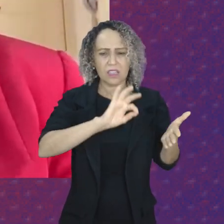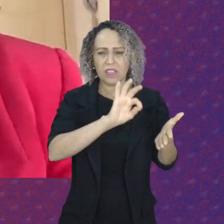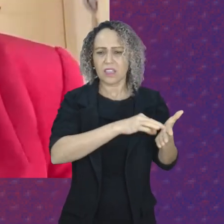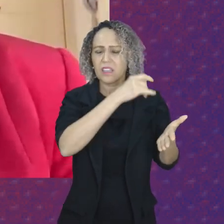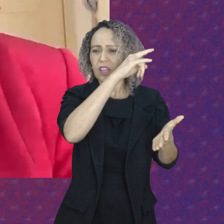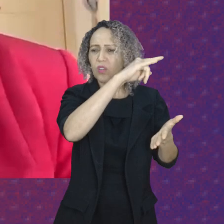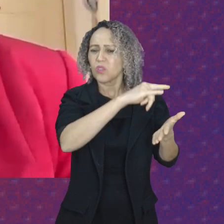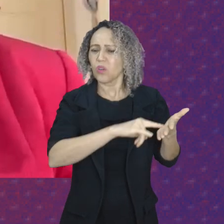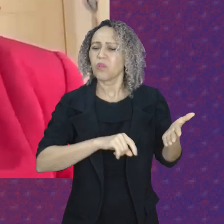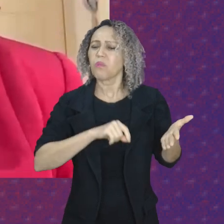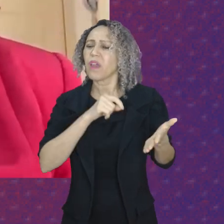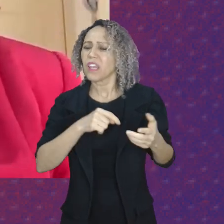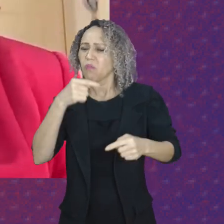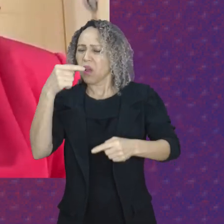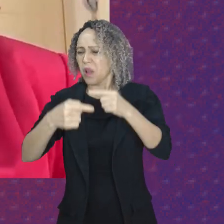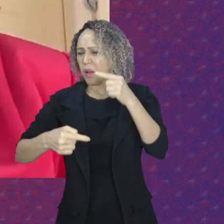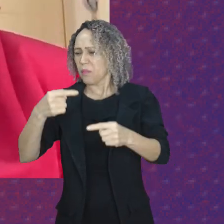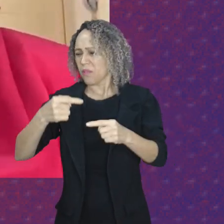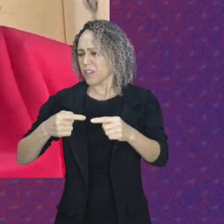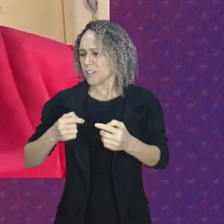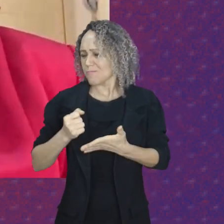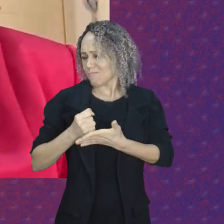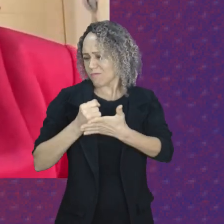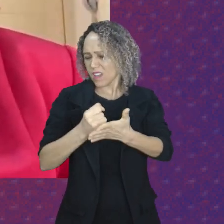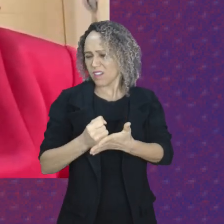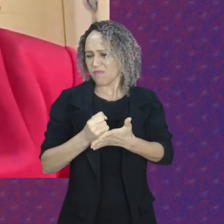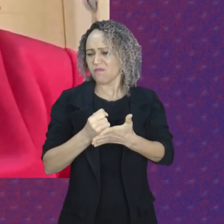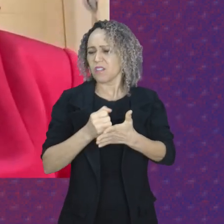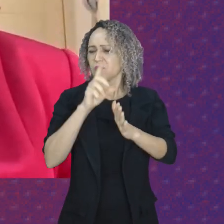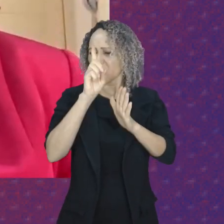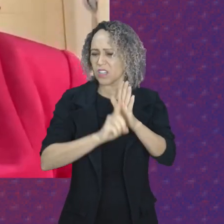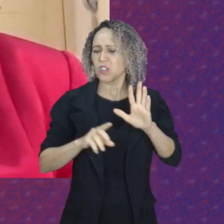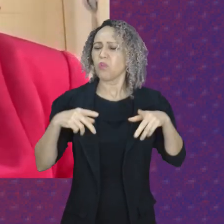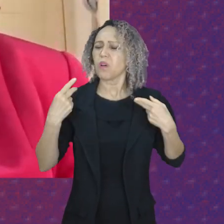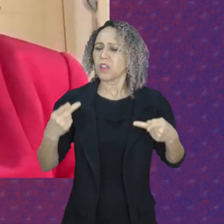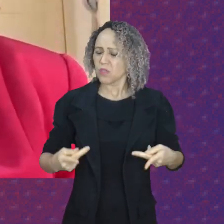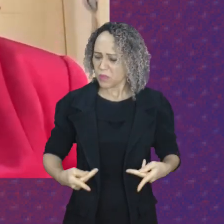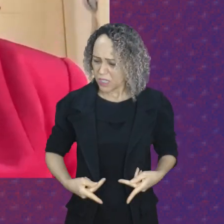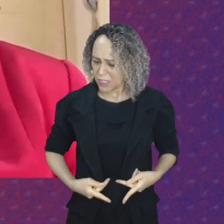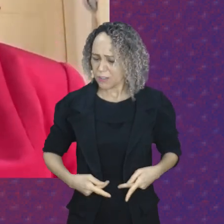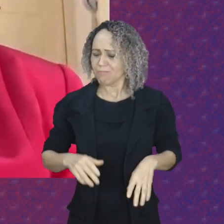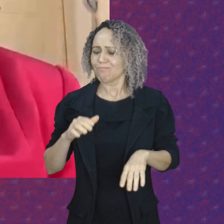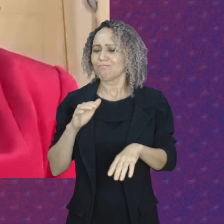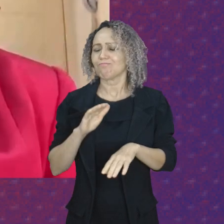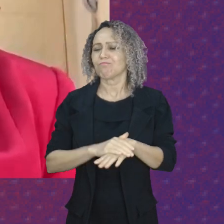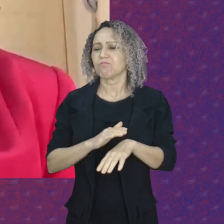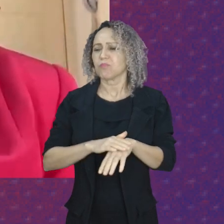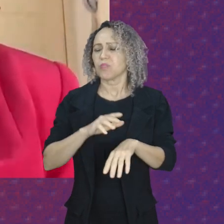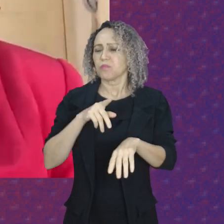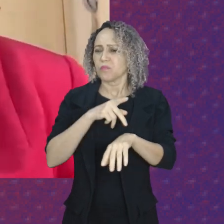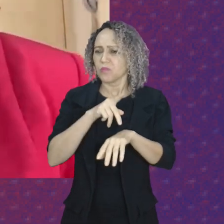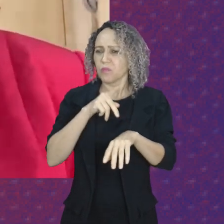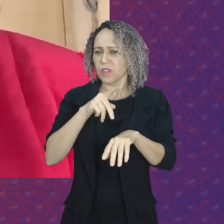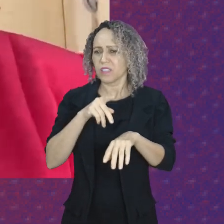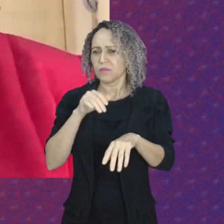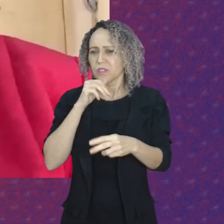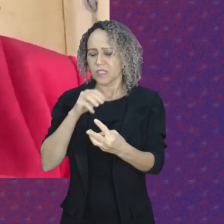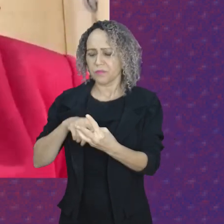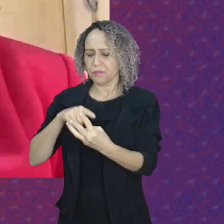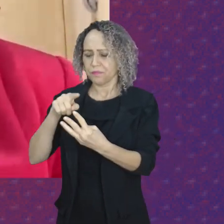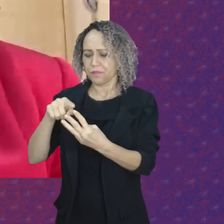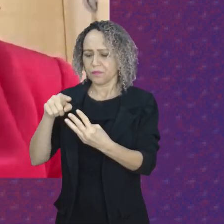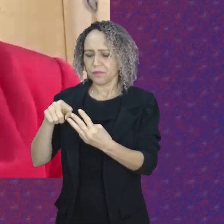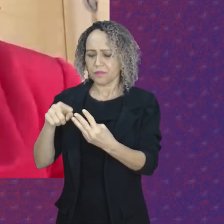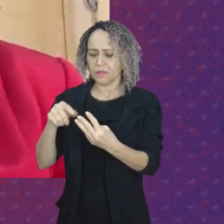de Estado de direitos humanos no Brasil, e as 3 mulheres, né, que compuseram